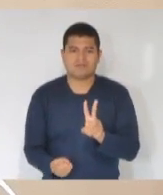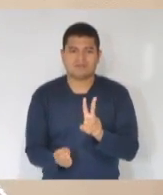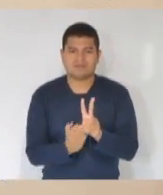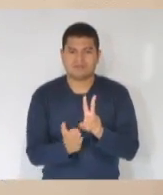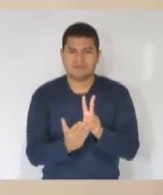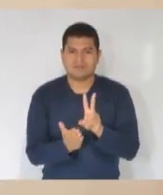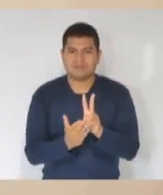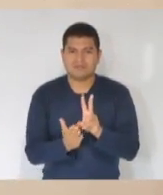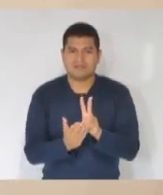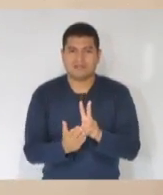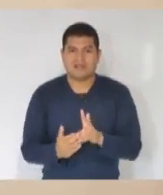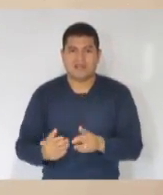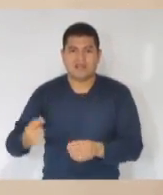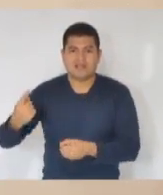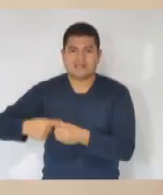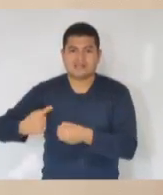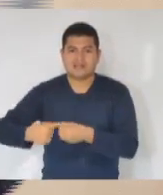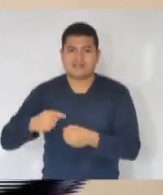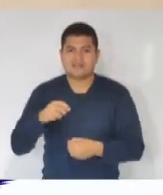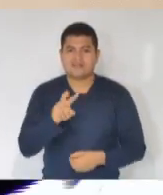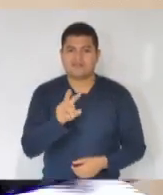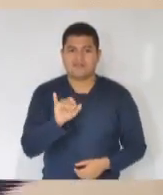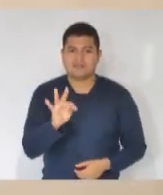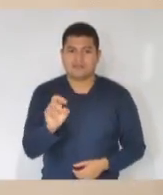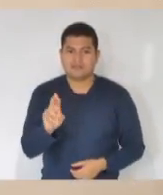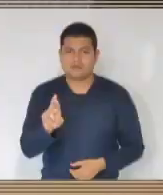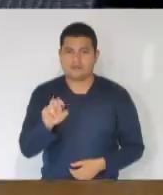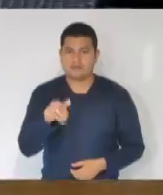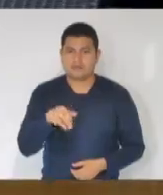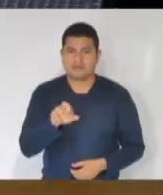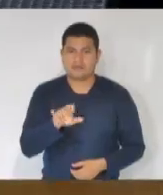Vitor Meireles. Então, está suspensa a sessão.